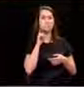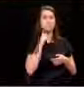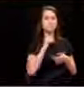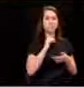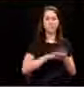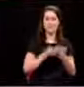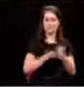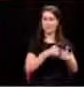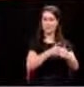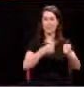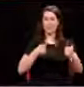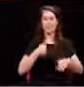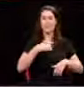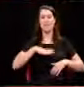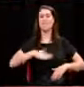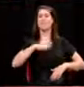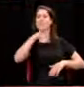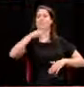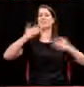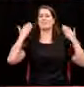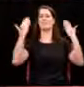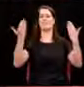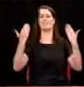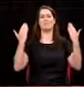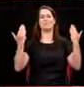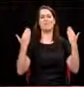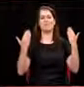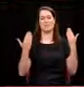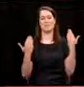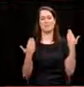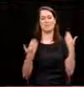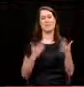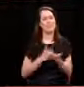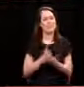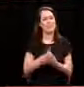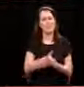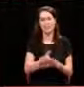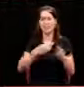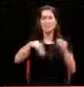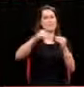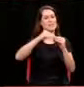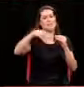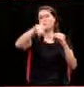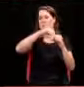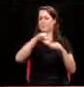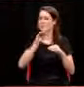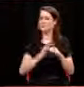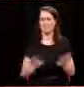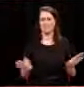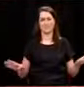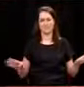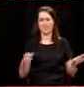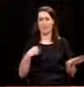que estão de parabéns e que havia de haver mais iniciativas destas. Tenho pena realmente não ter